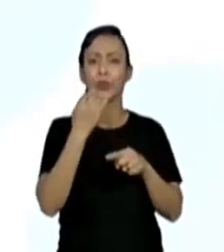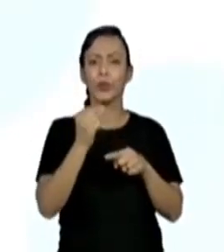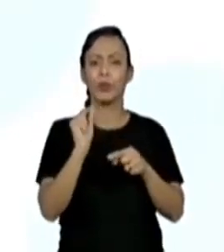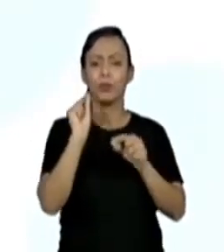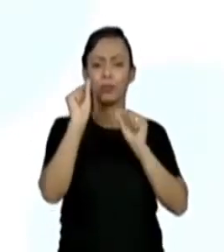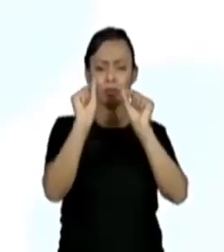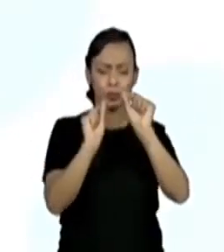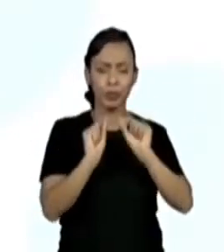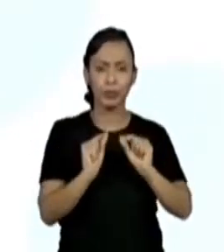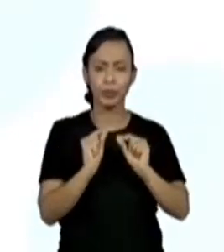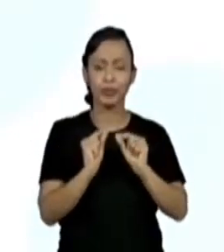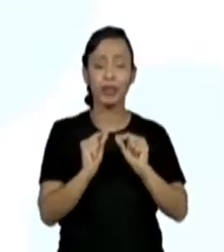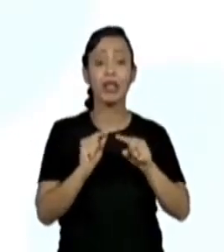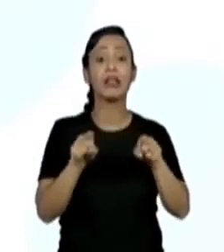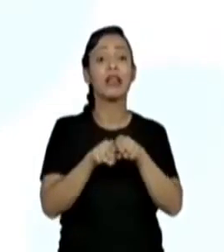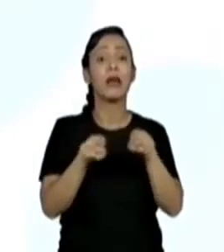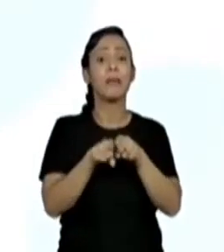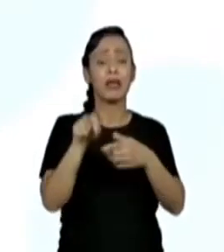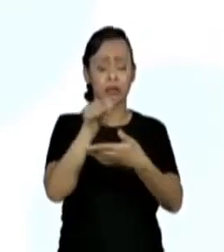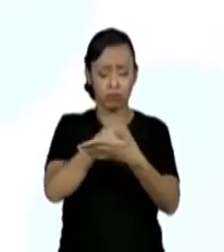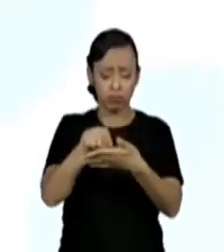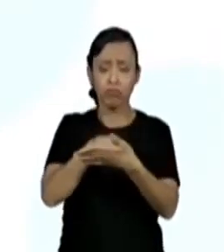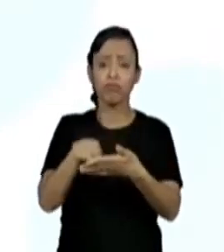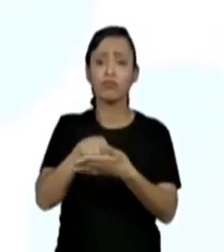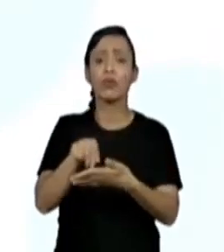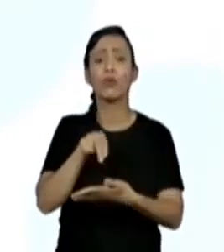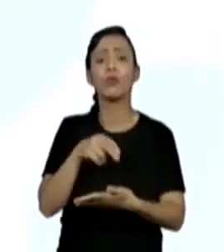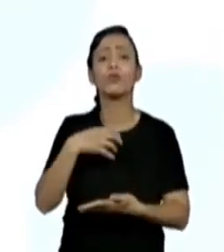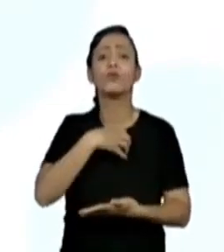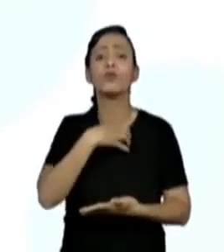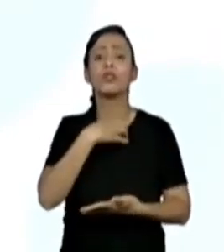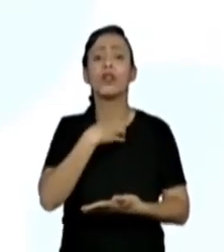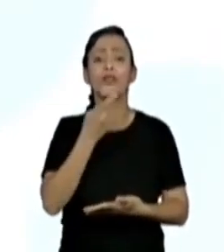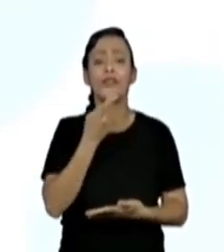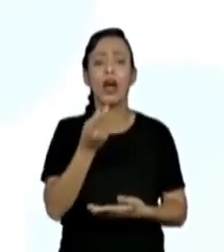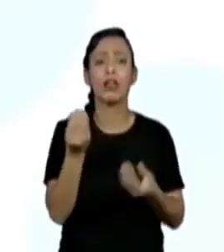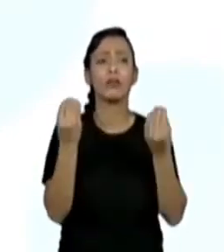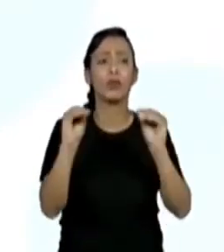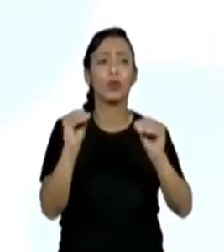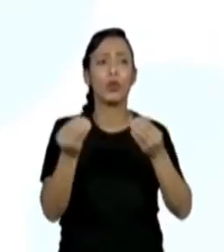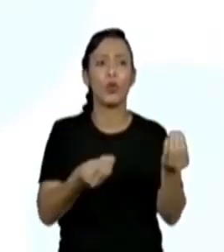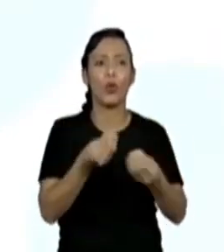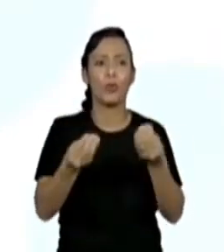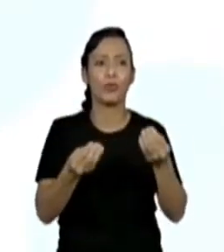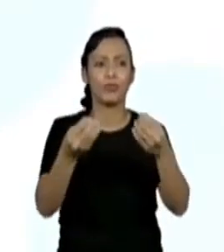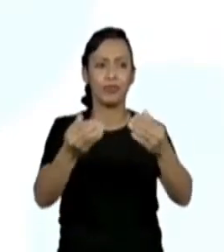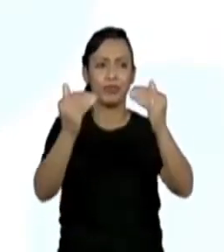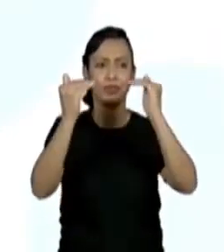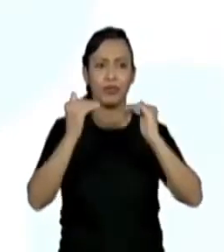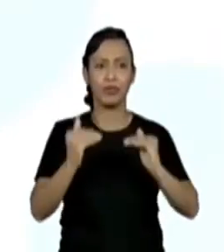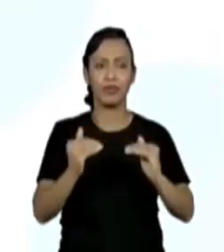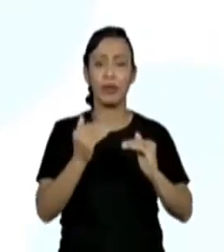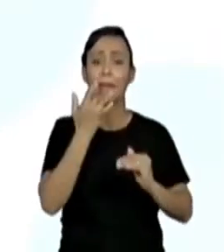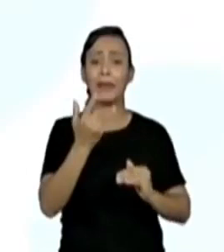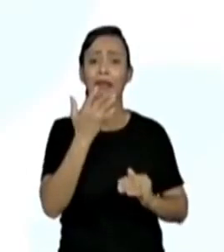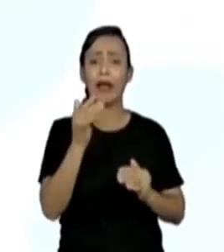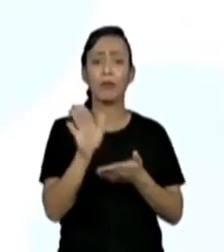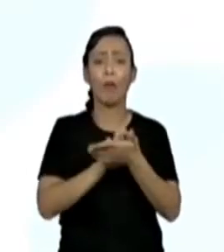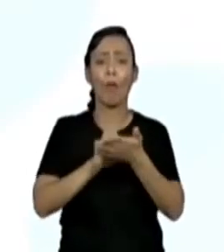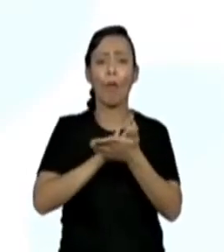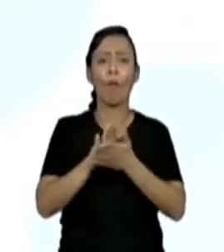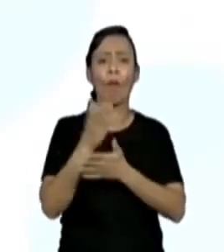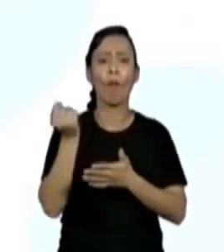por extenso e escreva a representação fracionária da parte que não foi pintada Observe então na